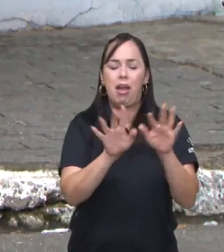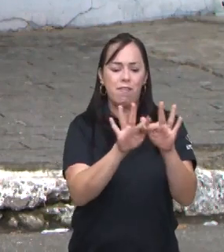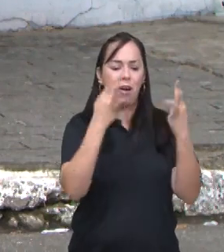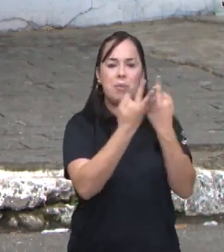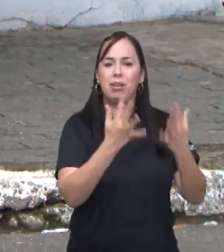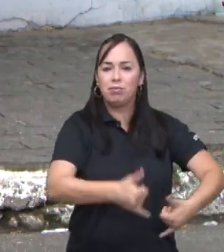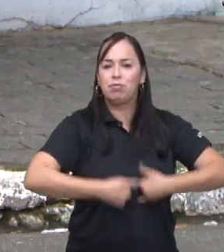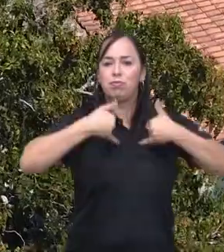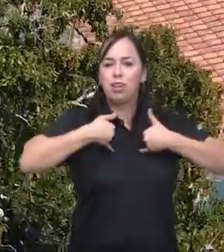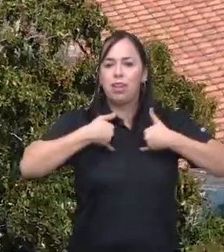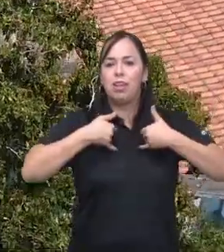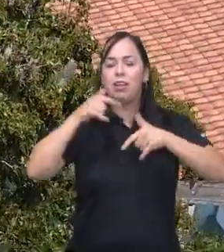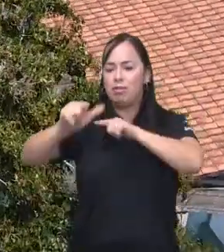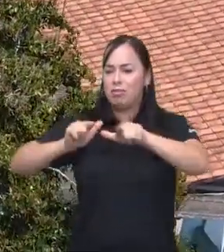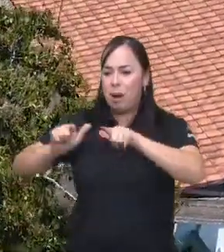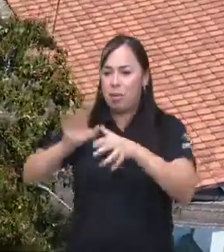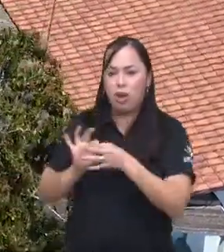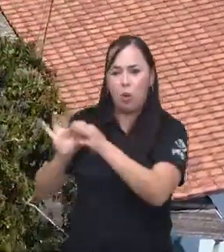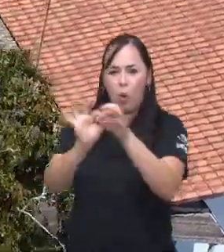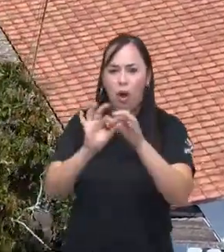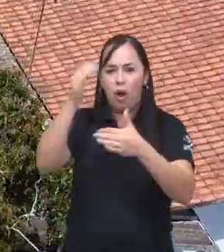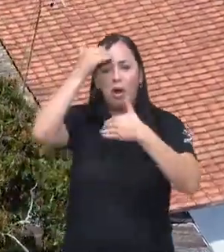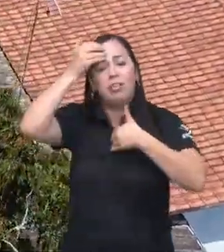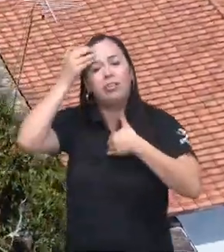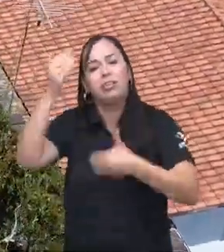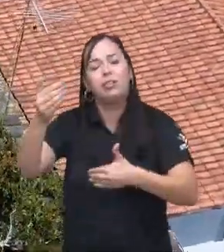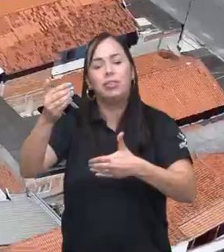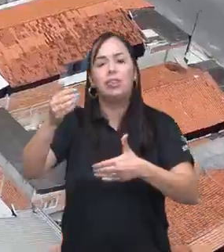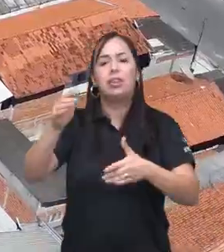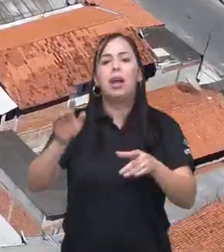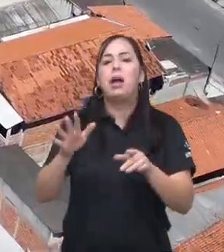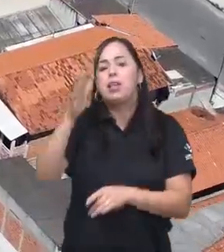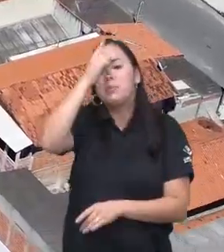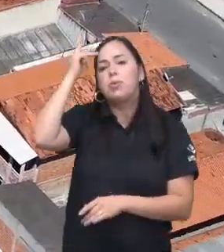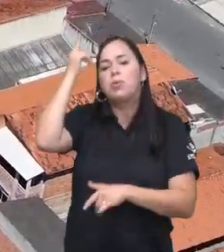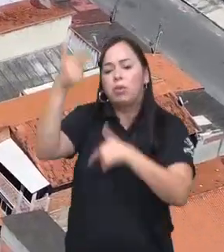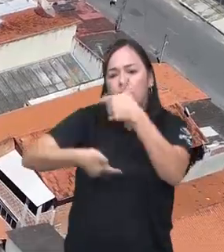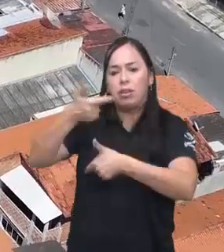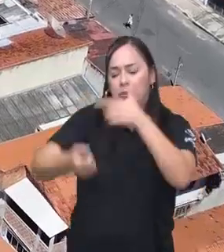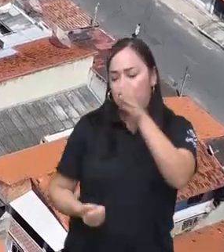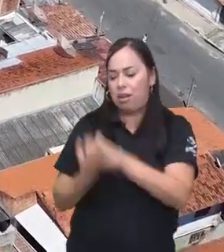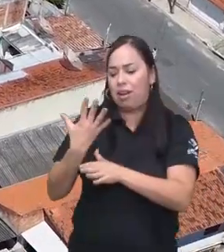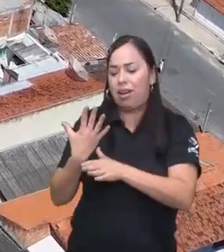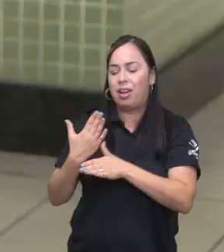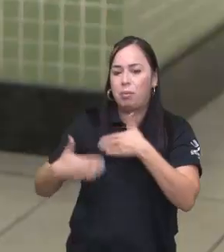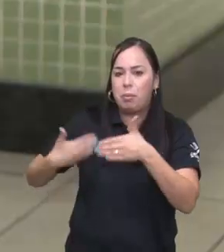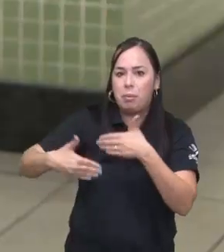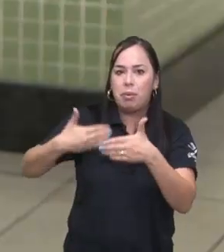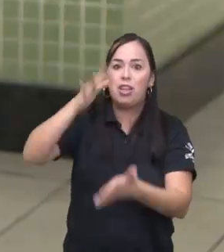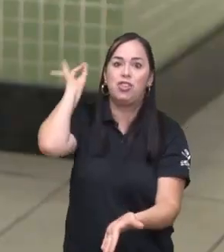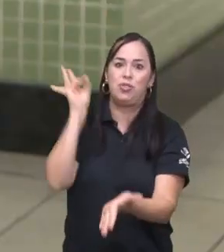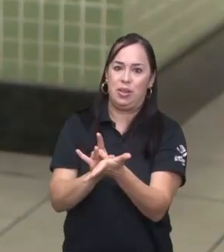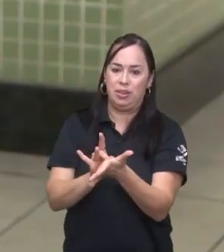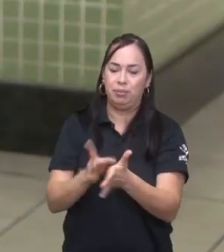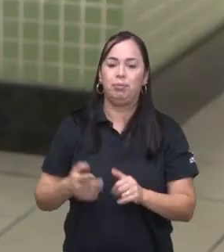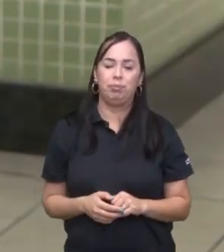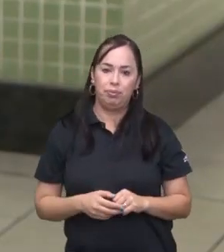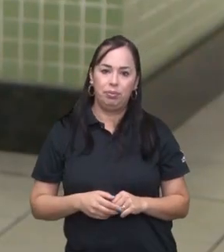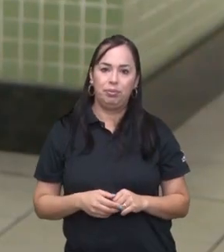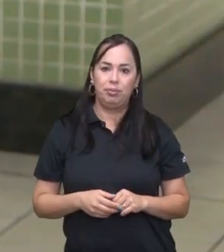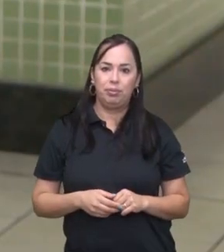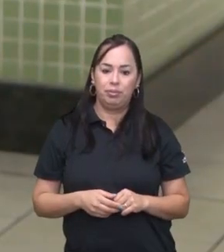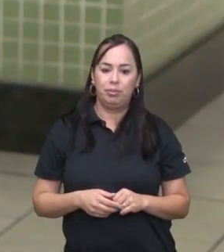trabalho coletivo, daqueles que fizeram do Parque Novo Horizonte um sonho se tornar realidade. Esse